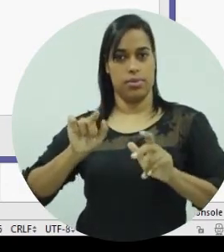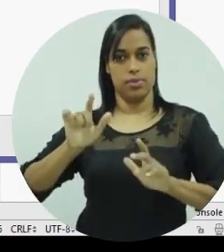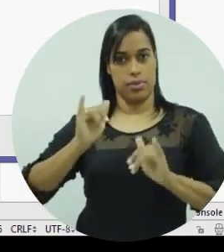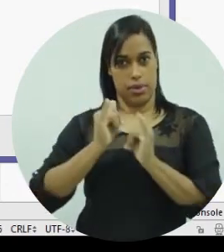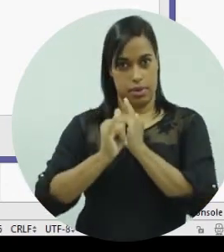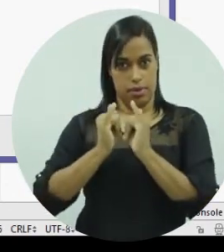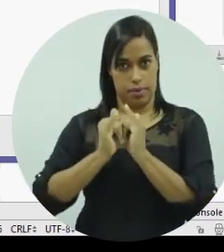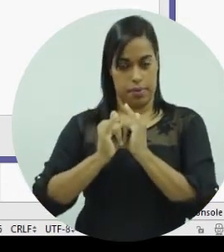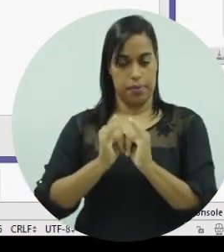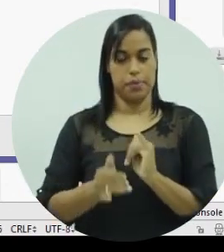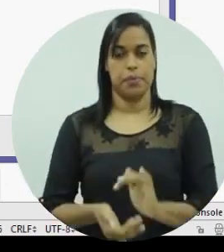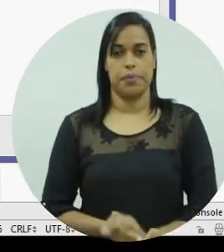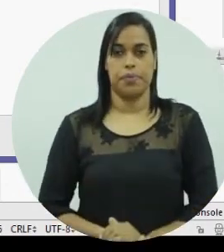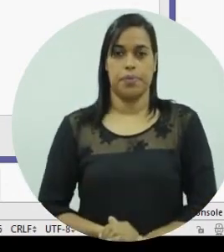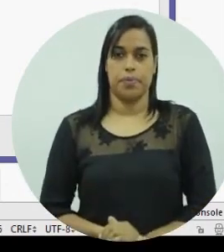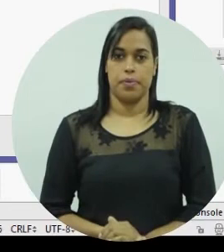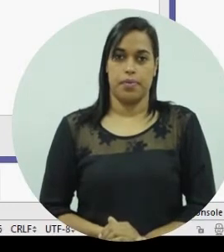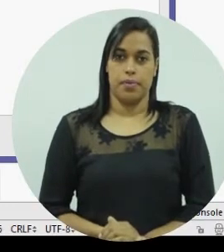virtual.